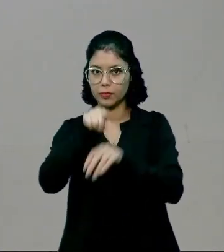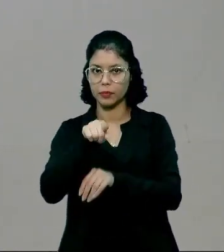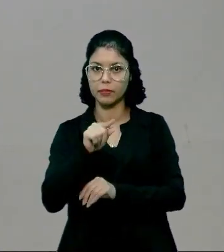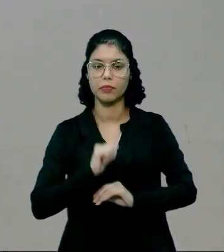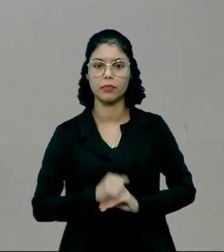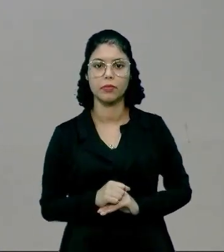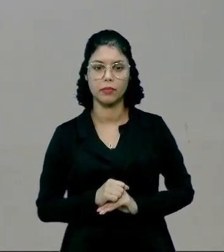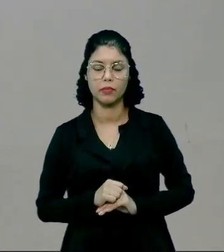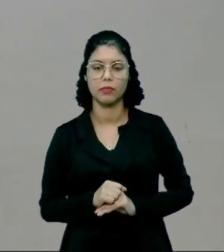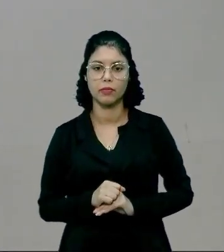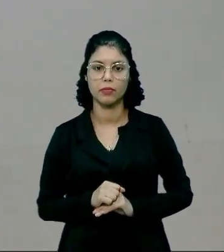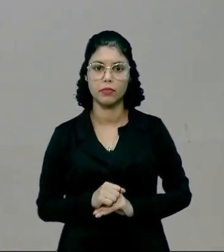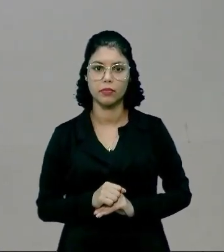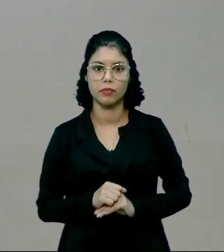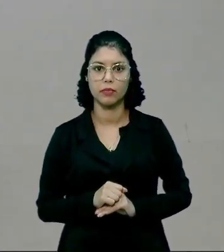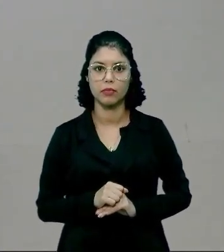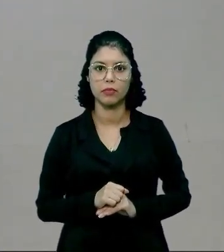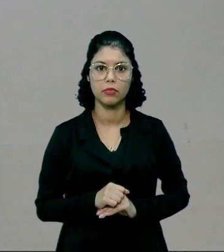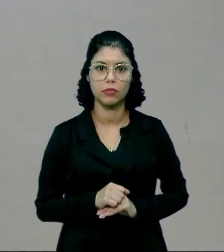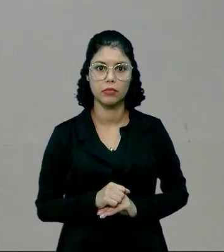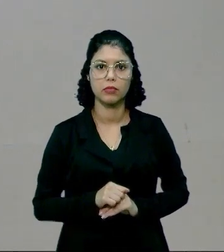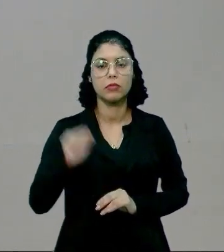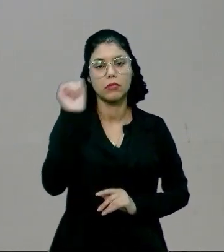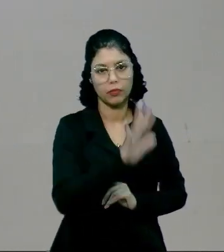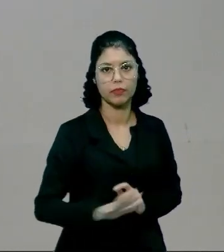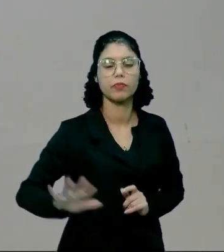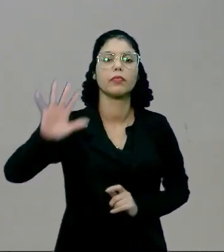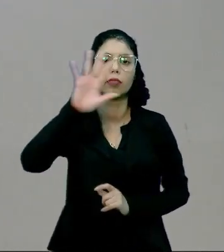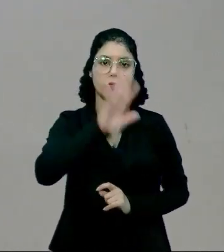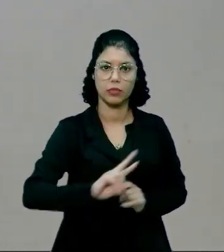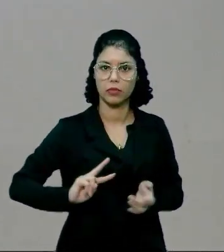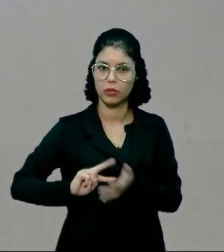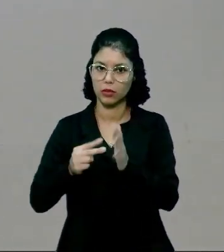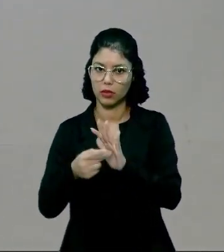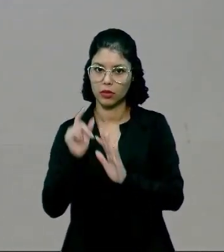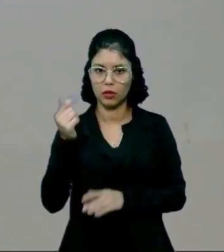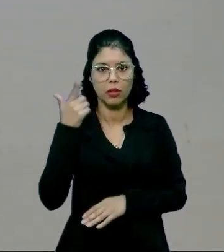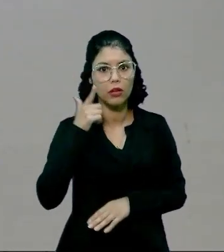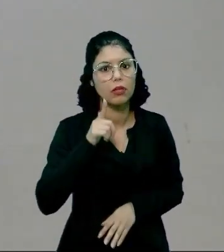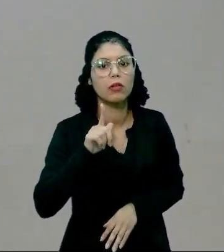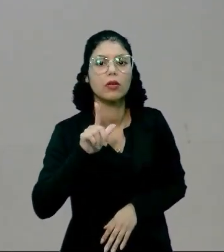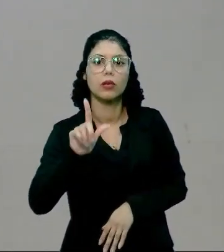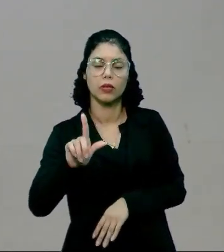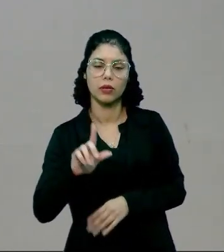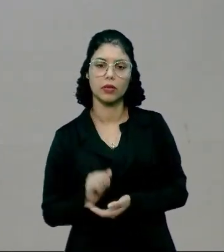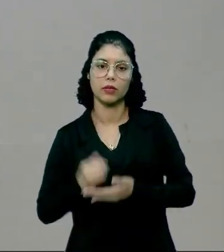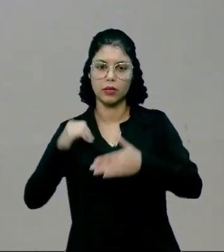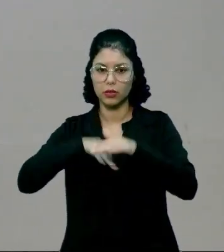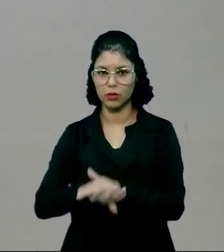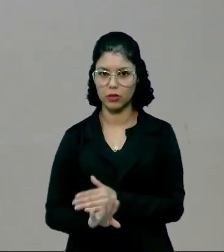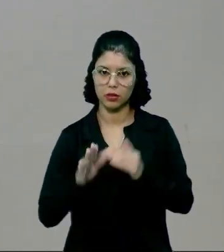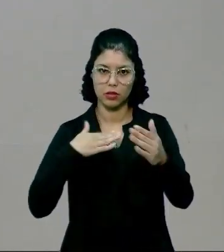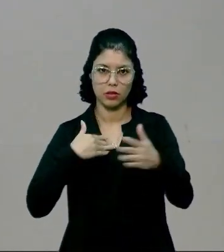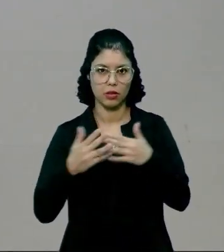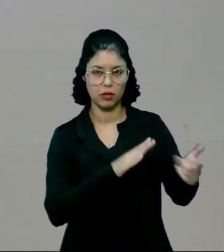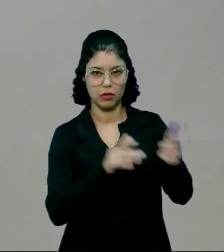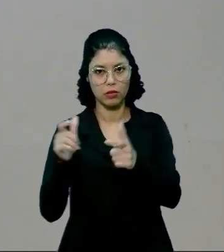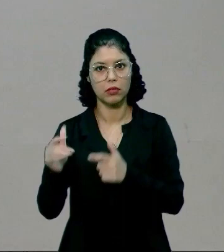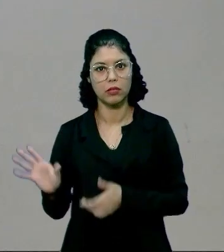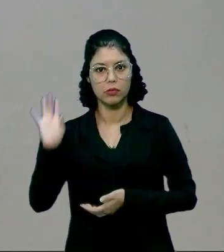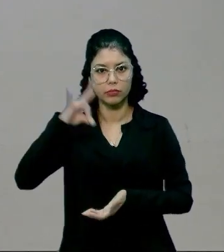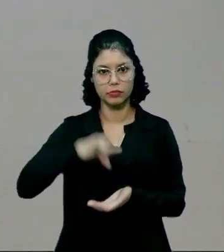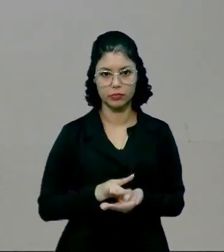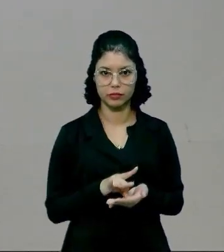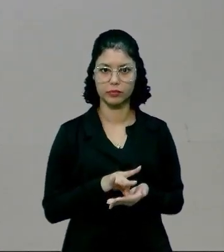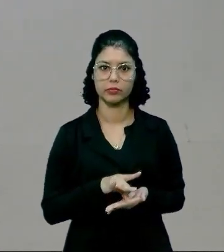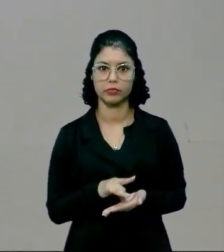aqui, ela é universal, quer dizer, eu consigo encaixar em qualquer realidade,